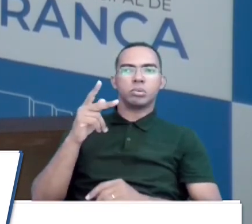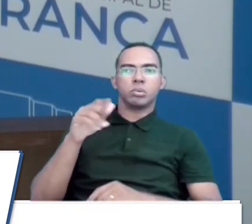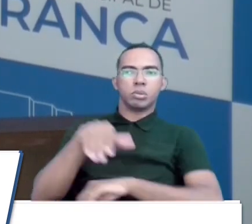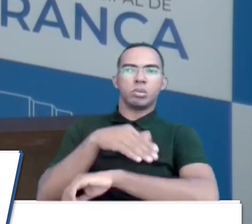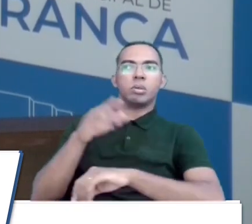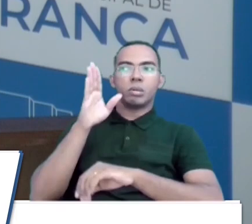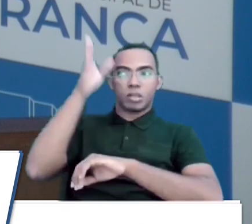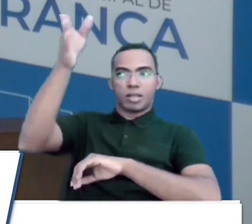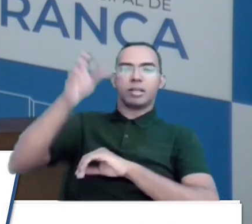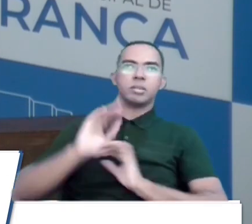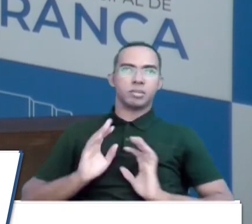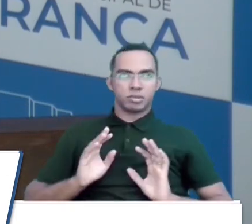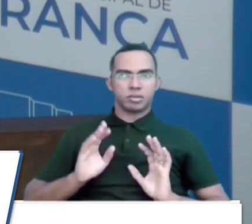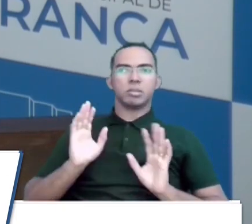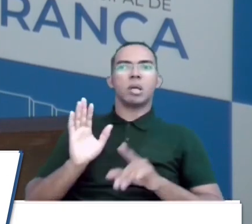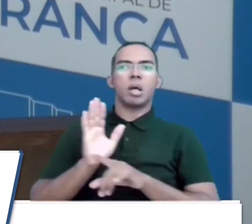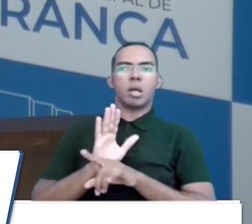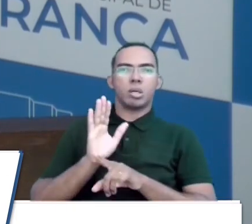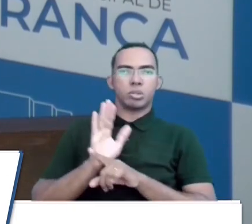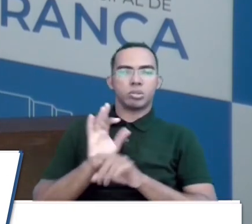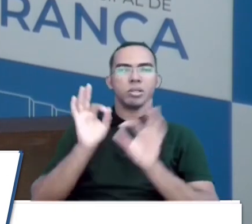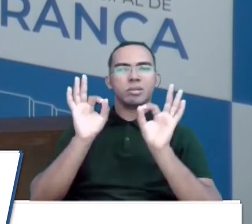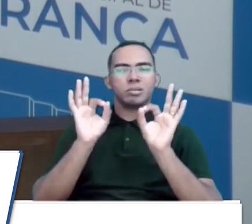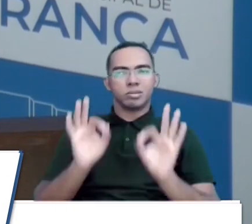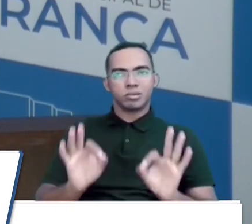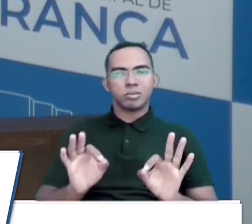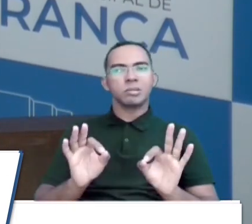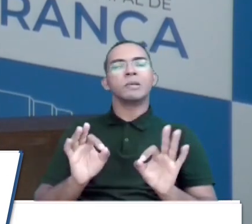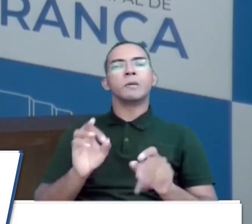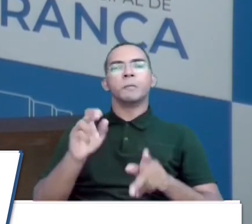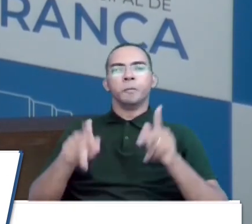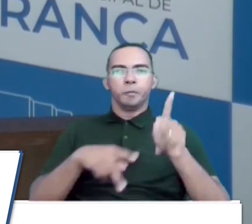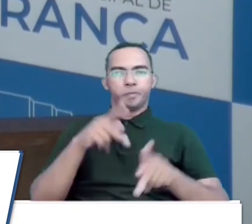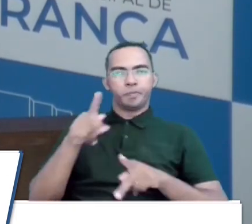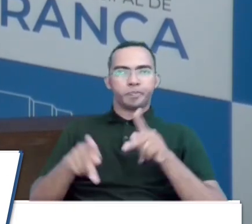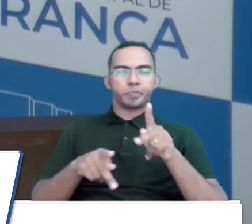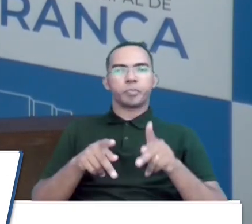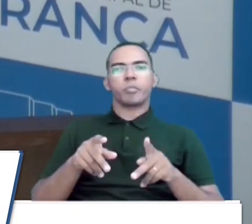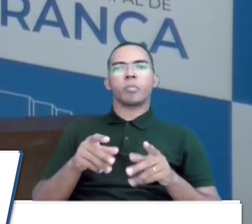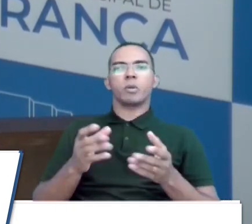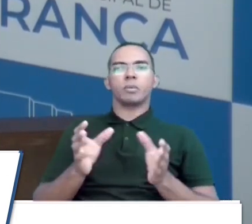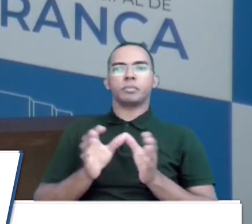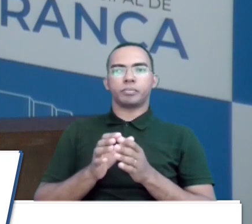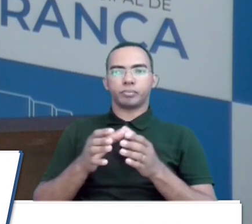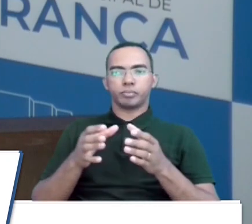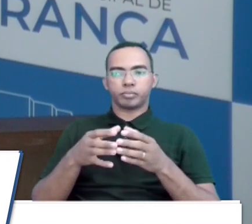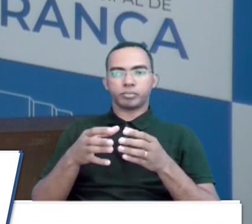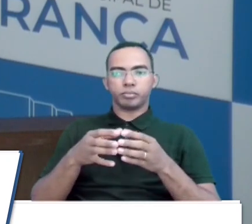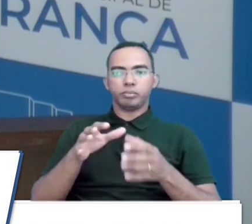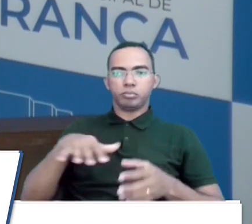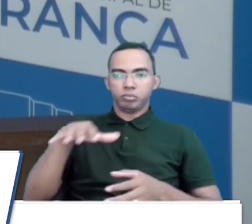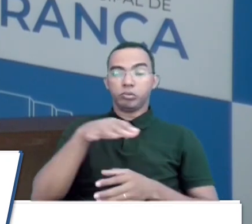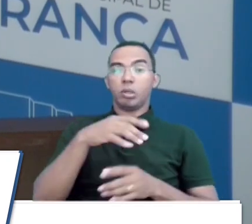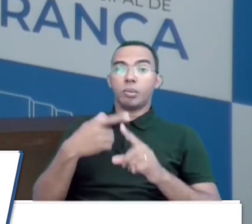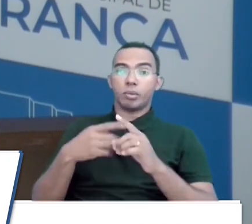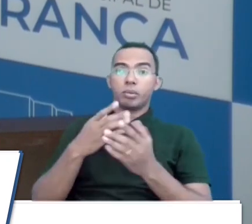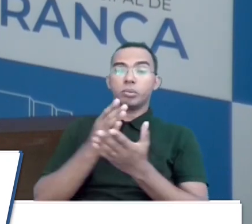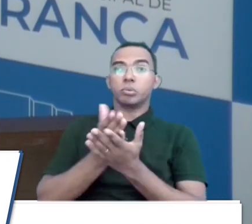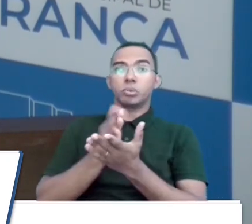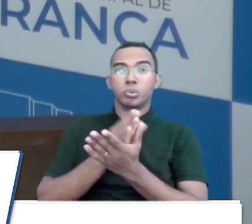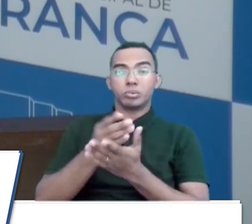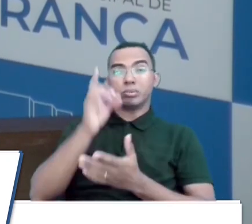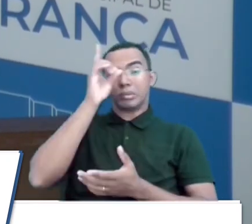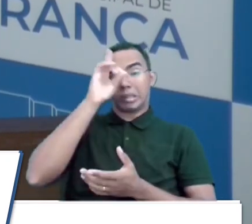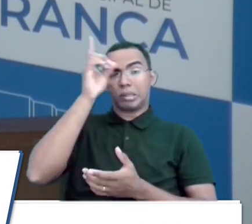dentro. Já ajudava bastante a população ali ao redor. Por quê? Eles incomodam o dia inteiro,